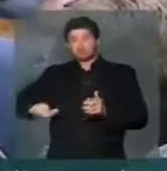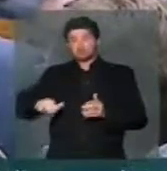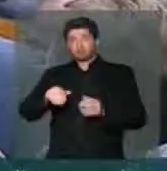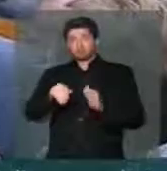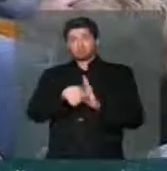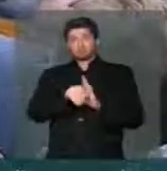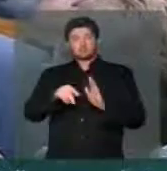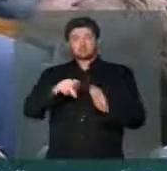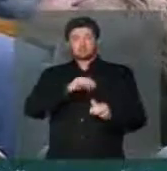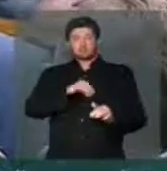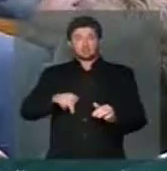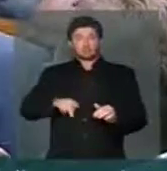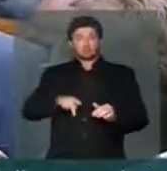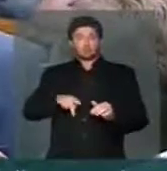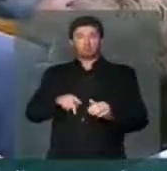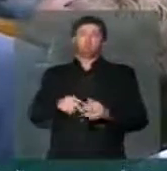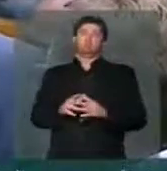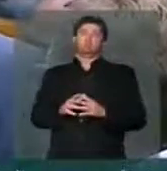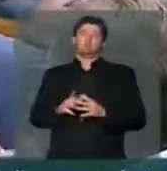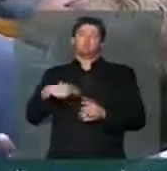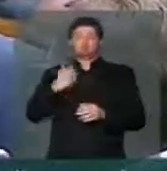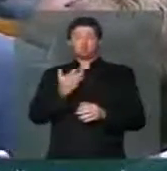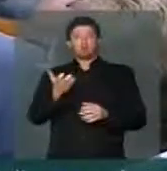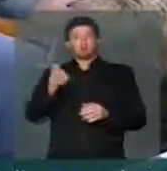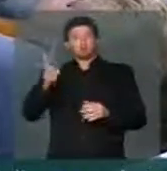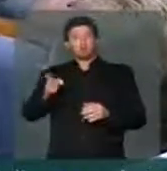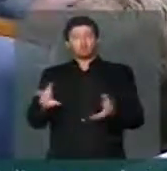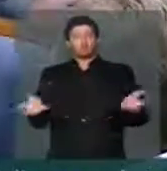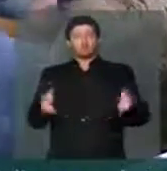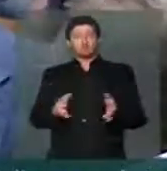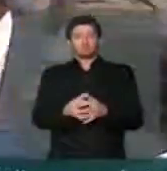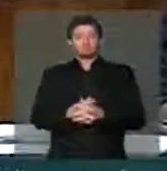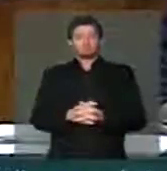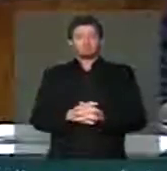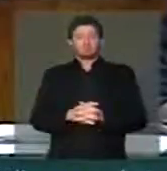Ministério Público como iniciador. E nós queremos manter. Ok, só para entender.